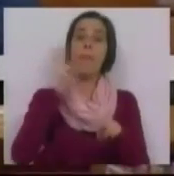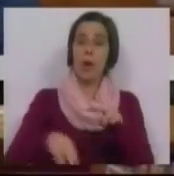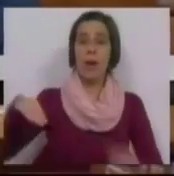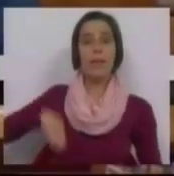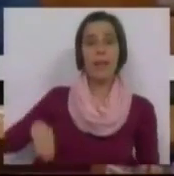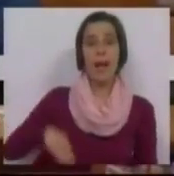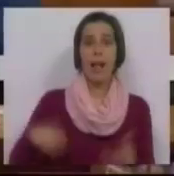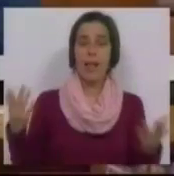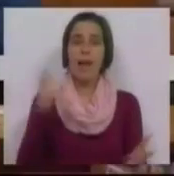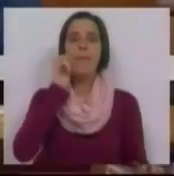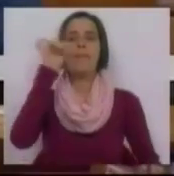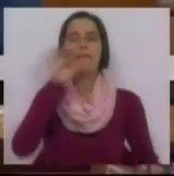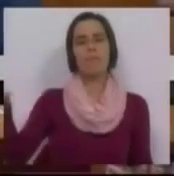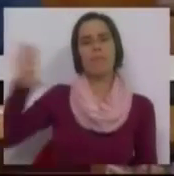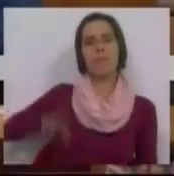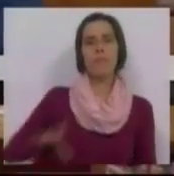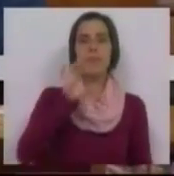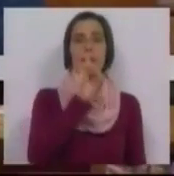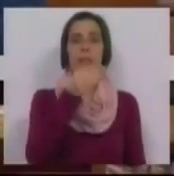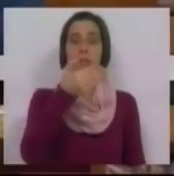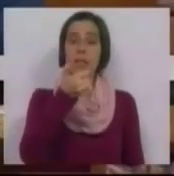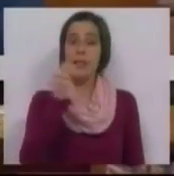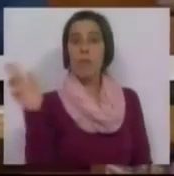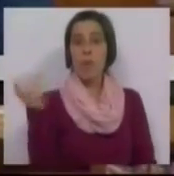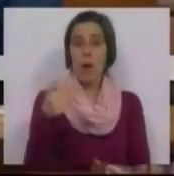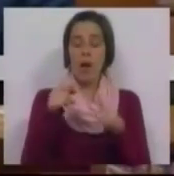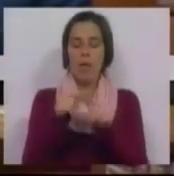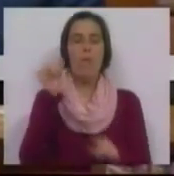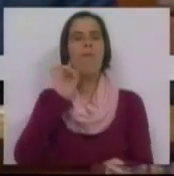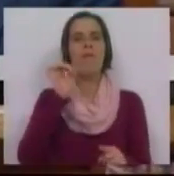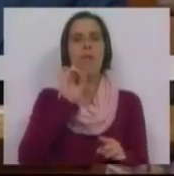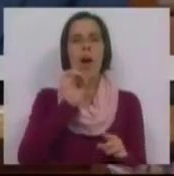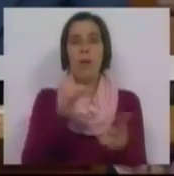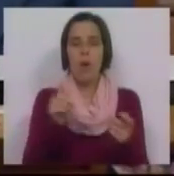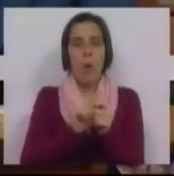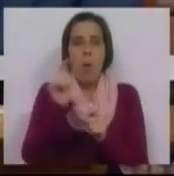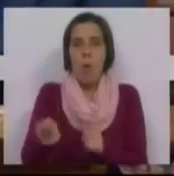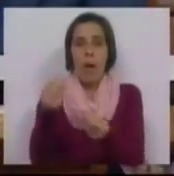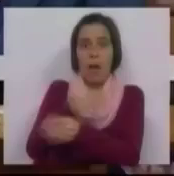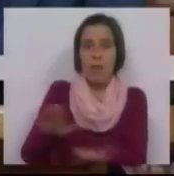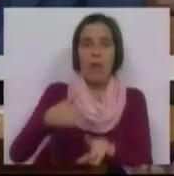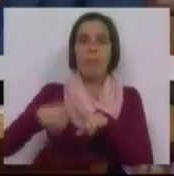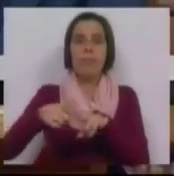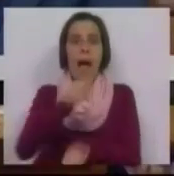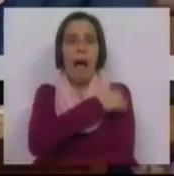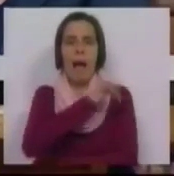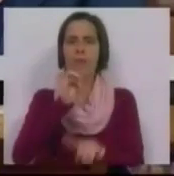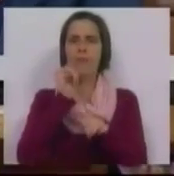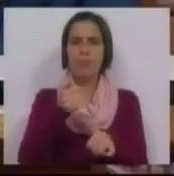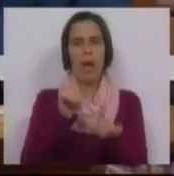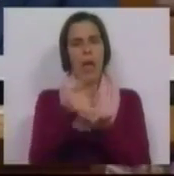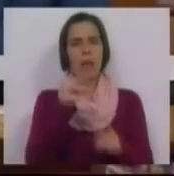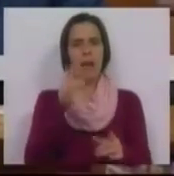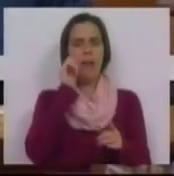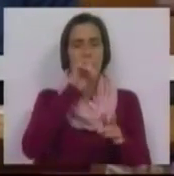cortar salário a quem recebe 675 euros, um valor que mal paga a creche e a renda da casa, é